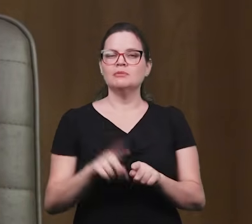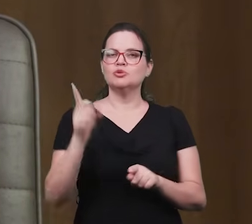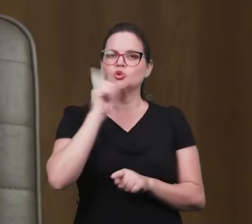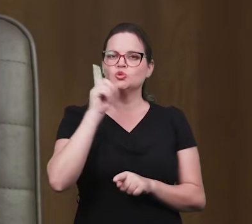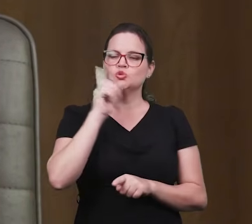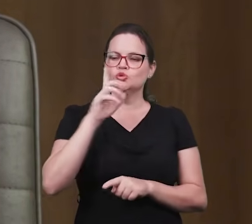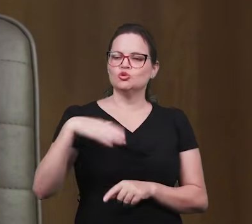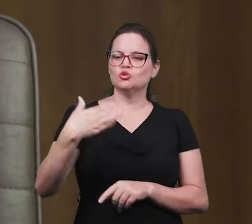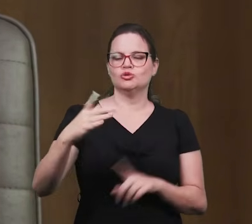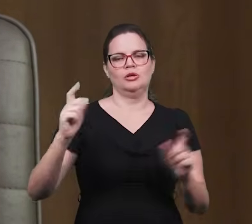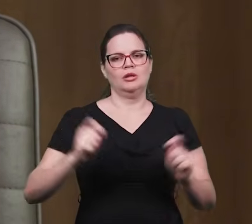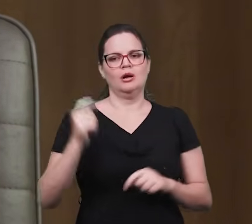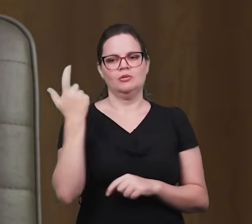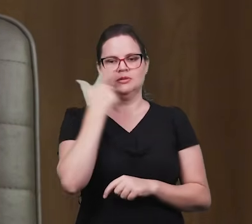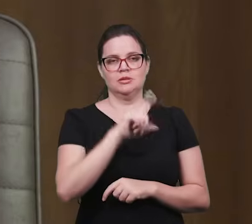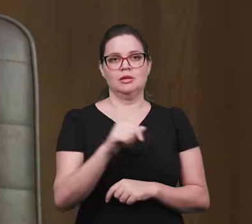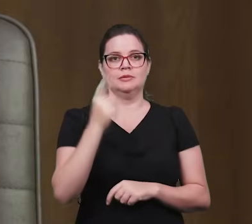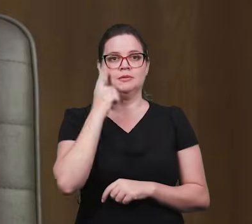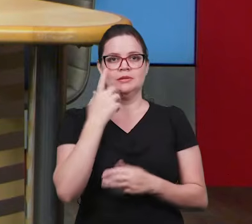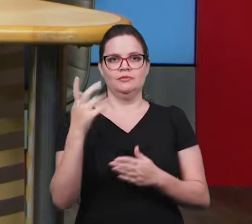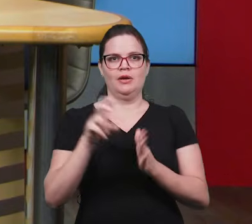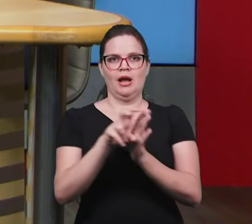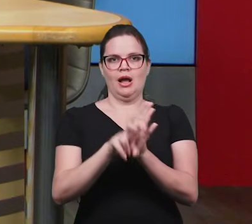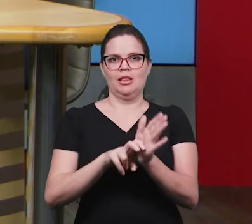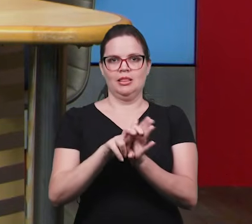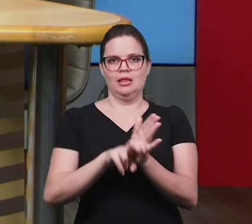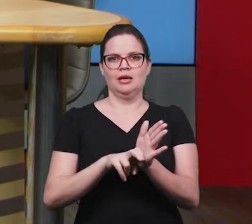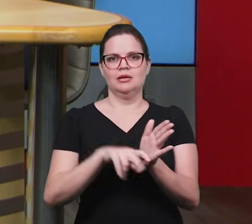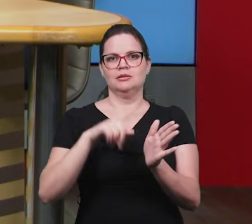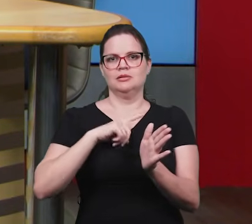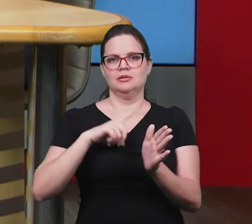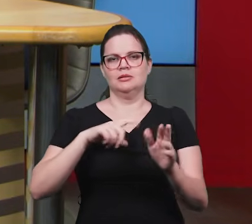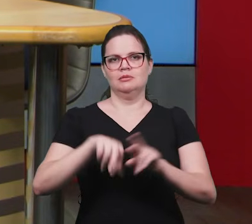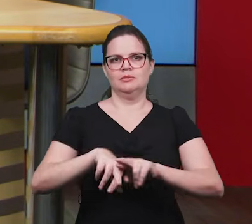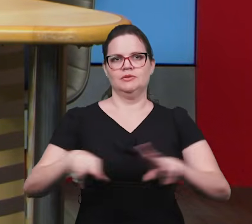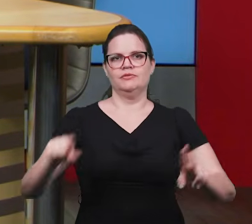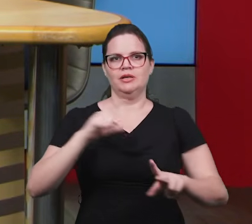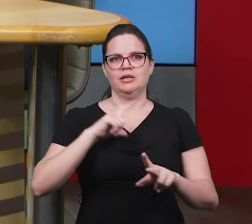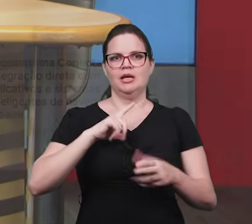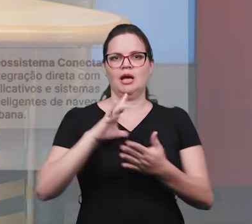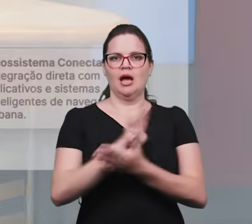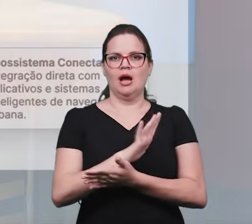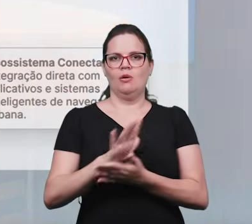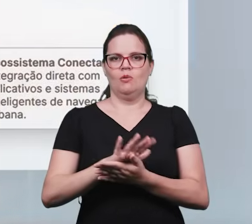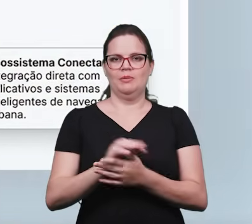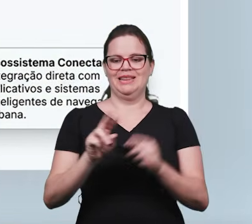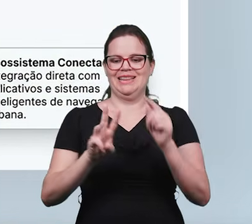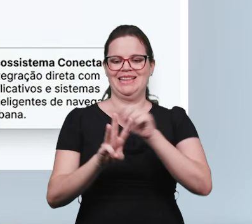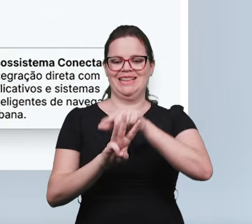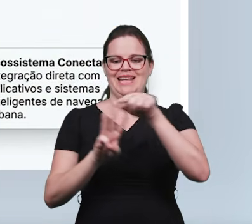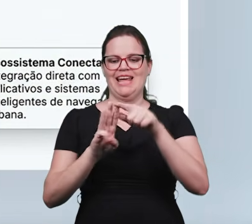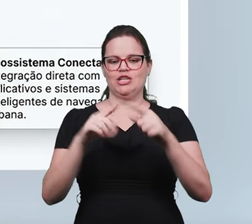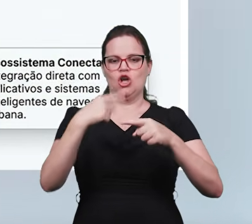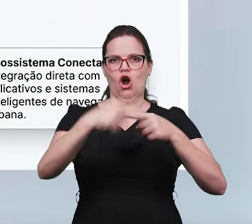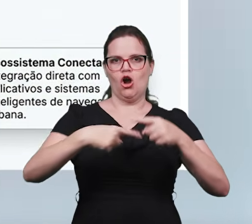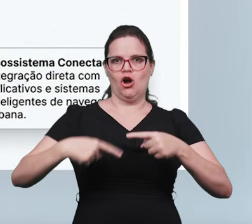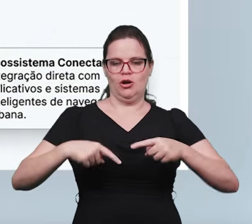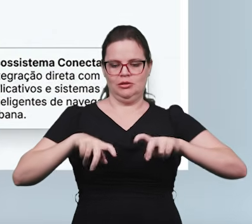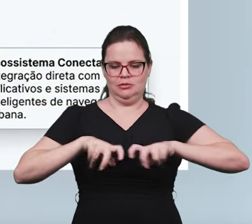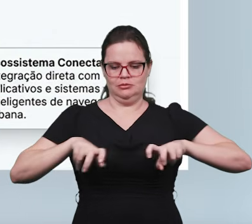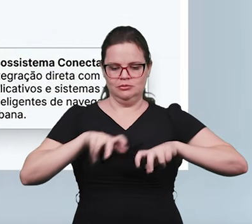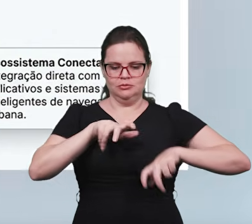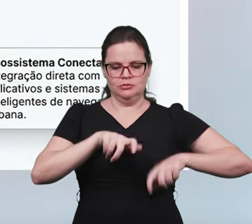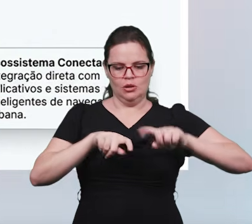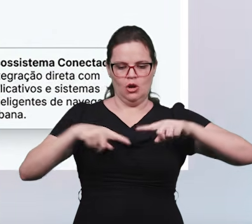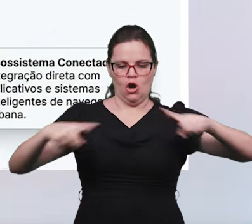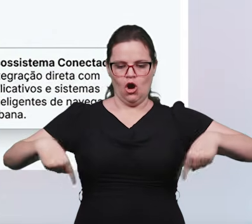dia a dia, né? Aí as cadeiras, as diversas cadeiras que temos triciclos para algumas pessoas, temos o quadriciclo e as